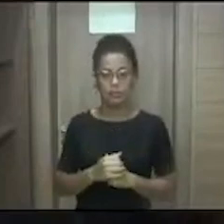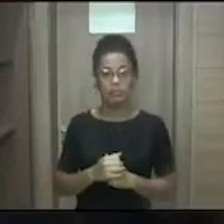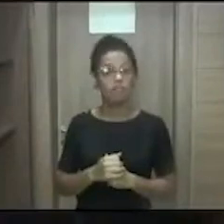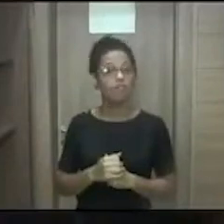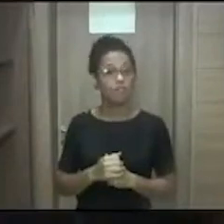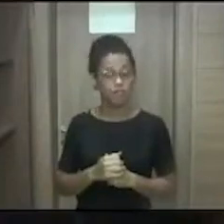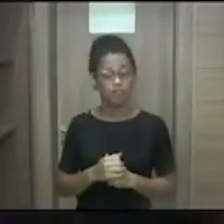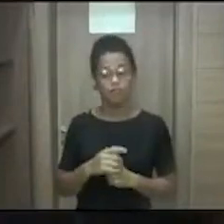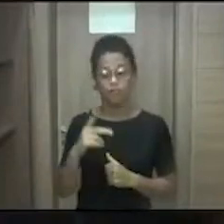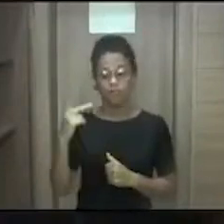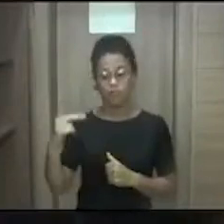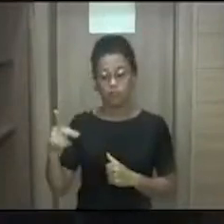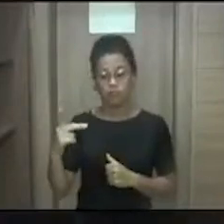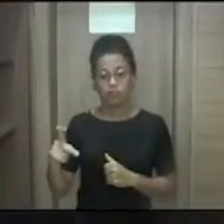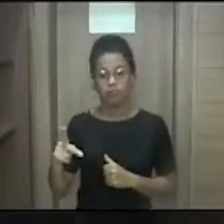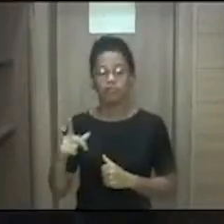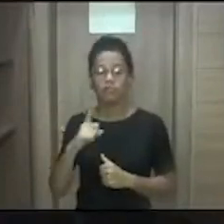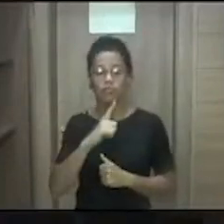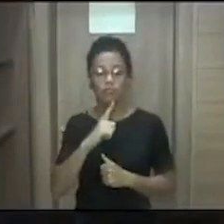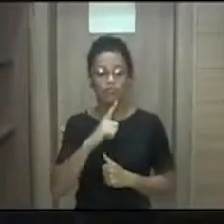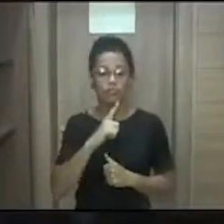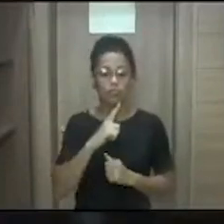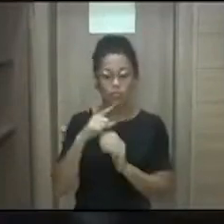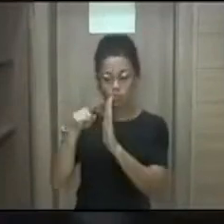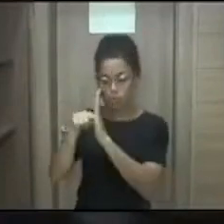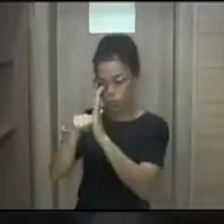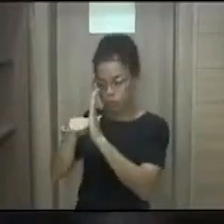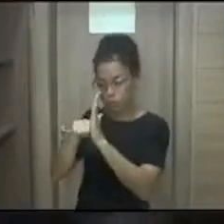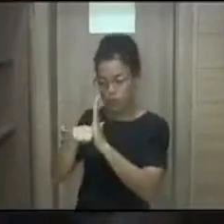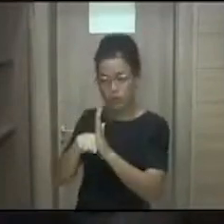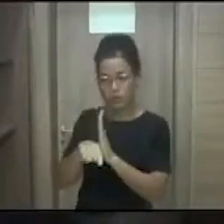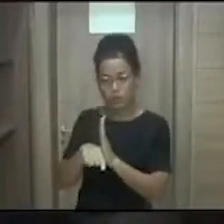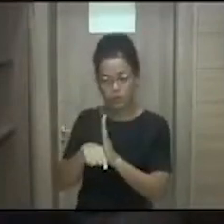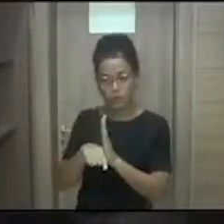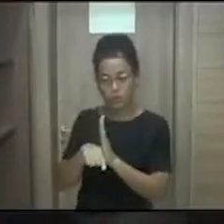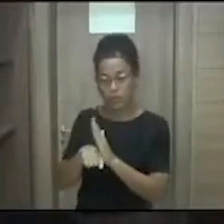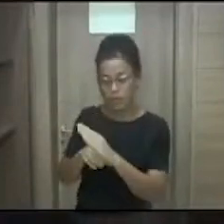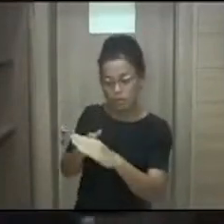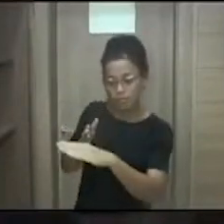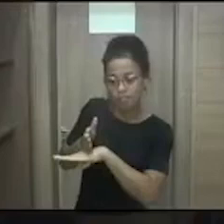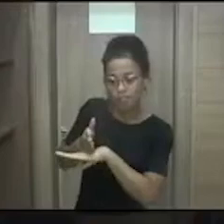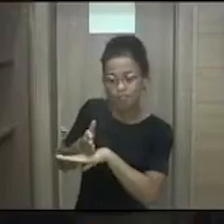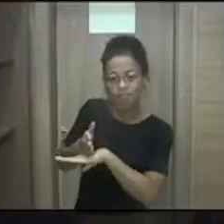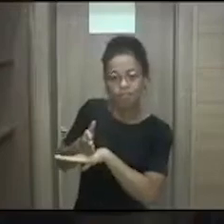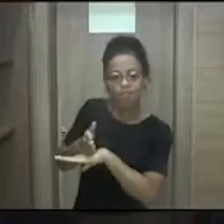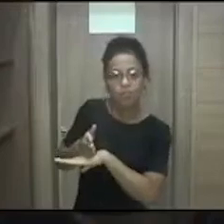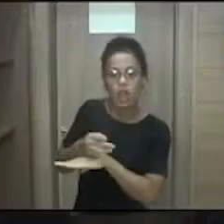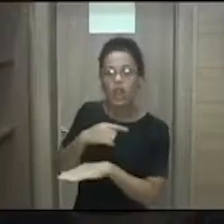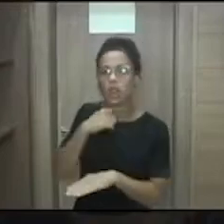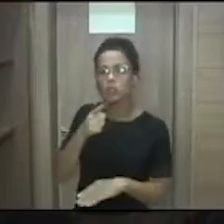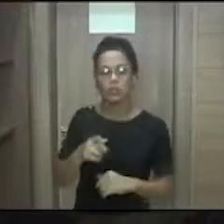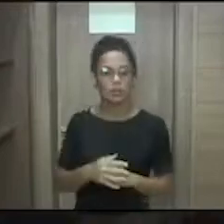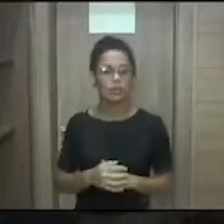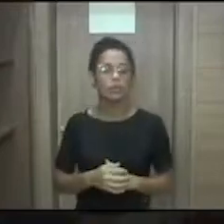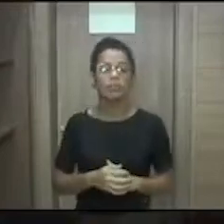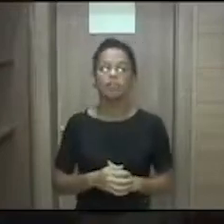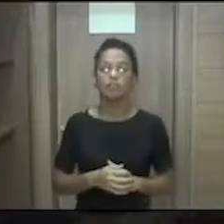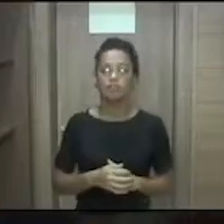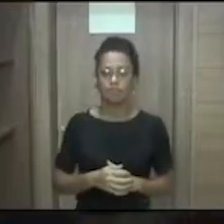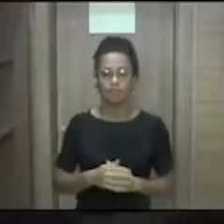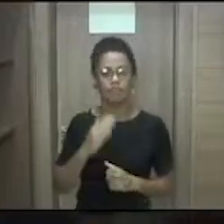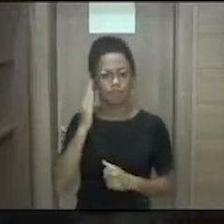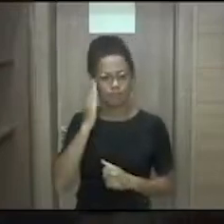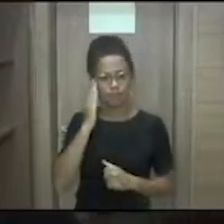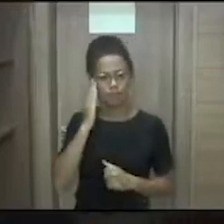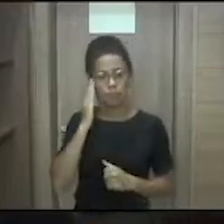mesmo ele sendo da vigilância sanitária, como pesquisador, não conseguiu ter acesso. E com poder de polícia, entende o que eu estou comentando?